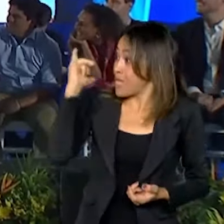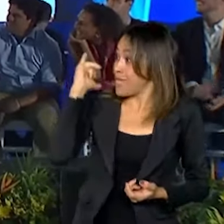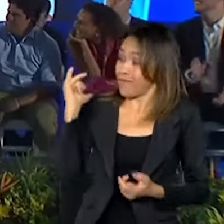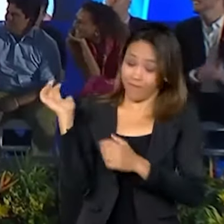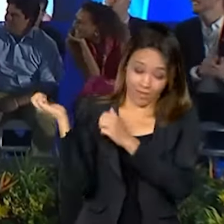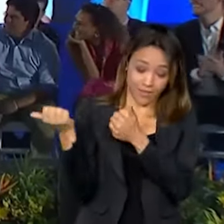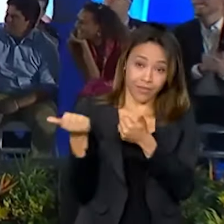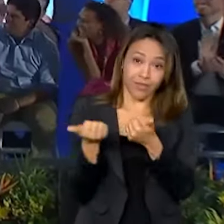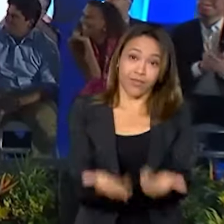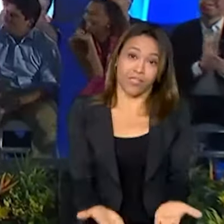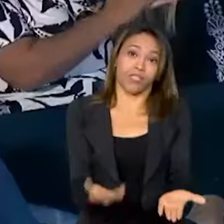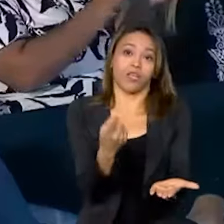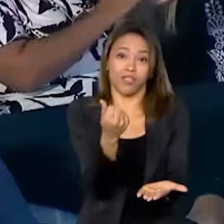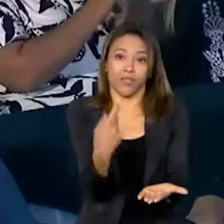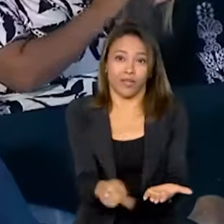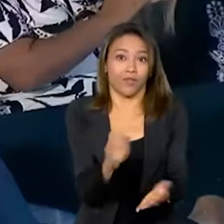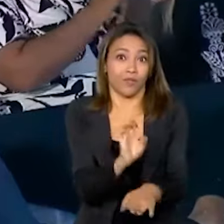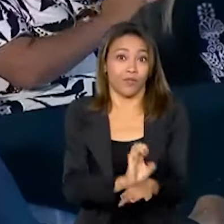Janeiro.